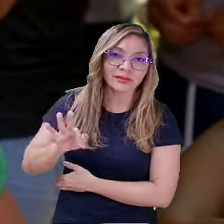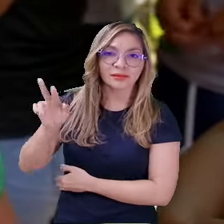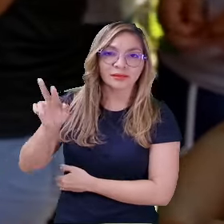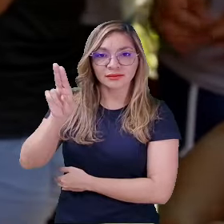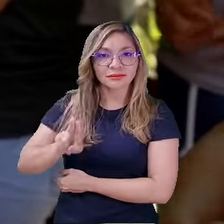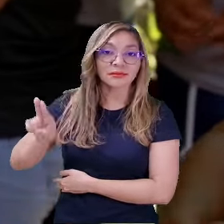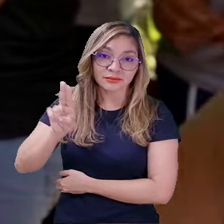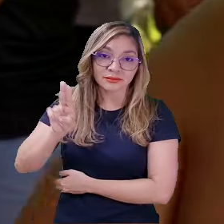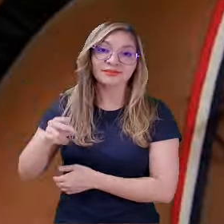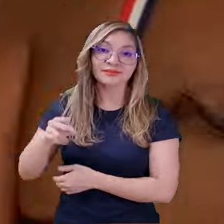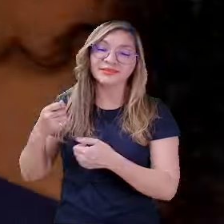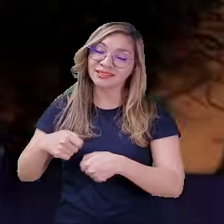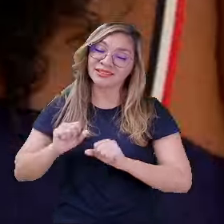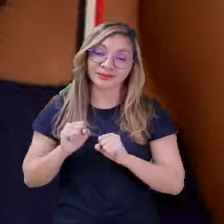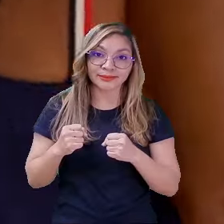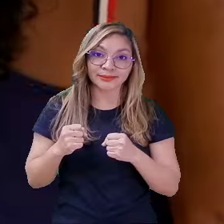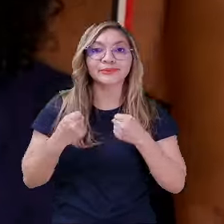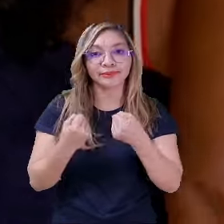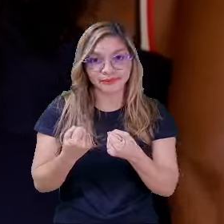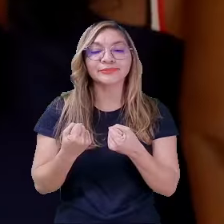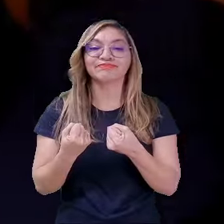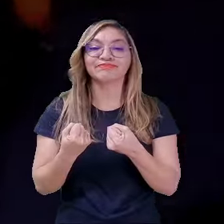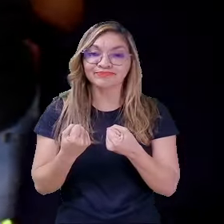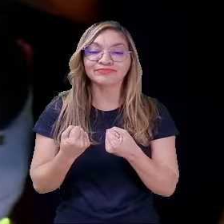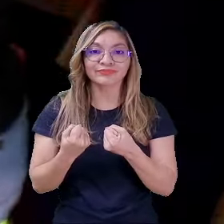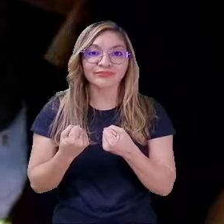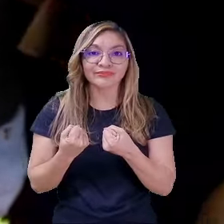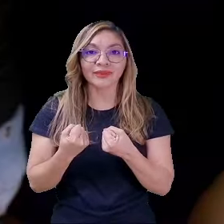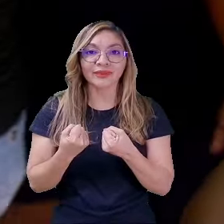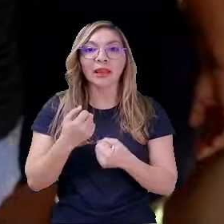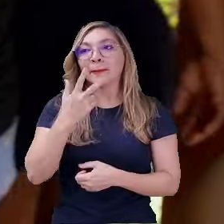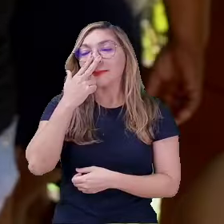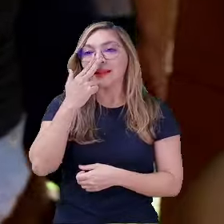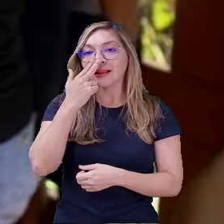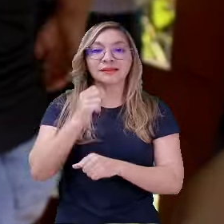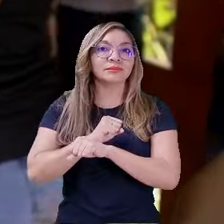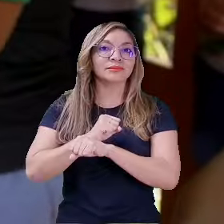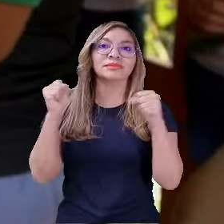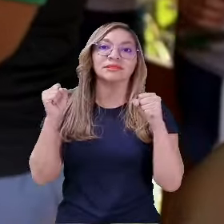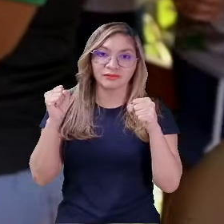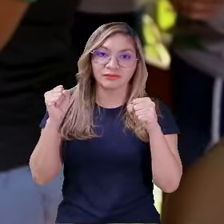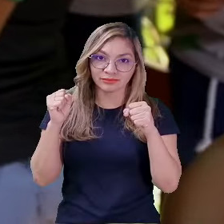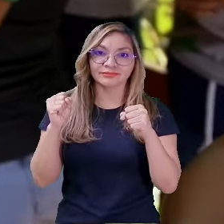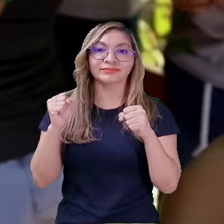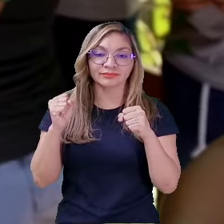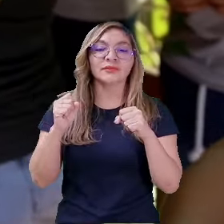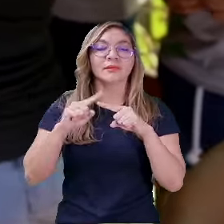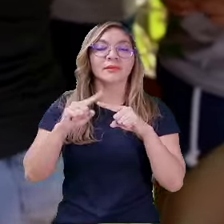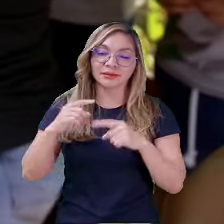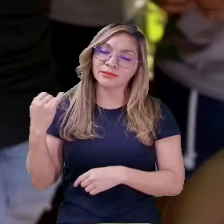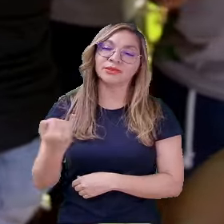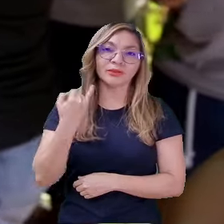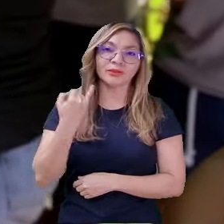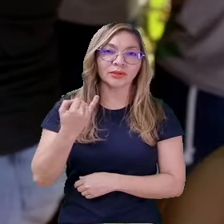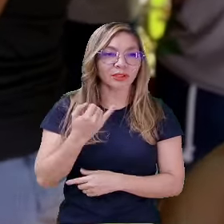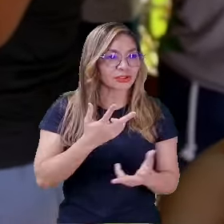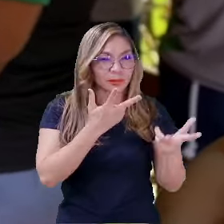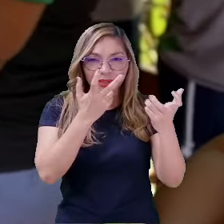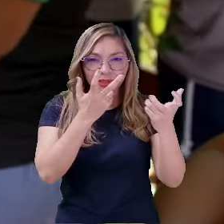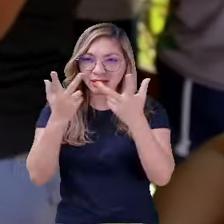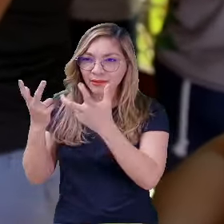de muito esforço. Muito esforço. Praticamente pode parecer impossível, mas é muito importante ouvir a história de cada um deles,